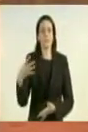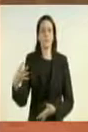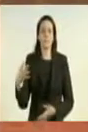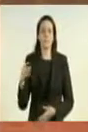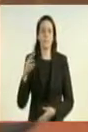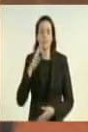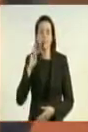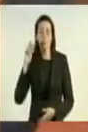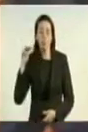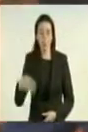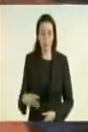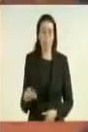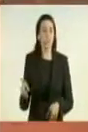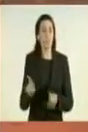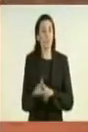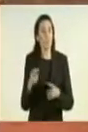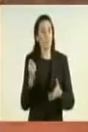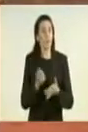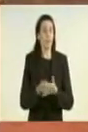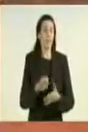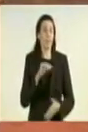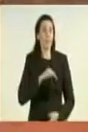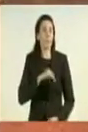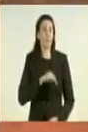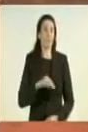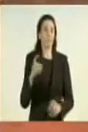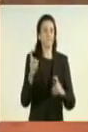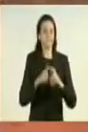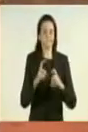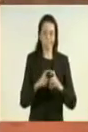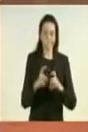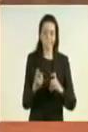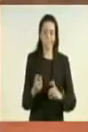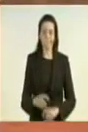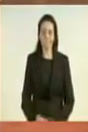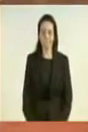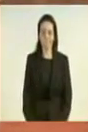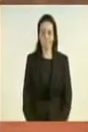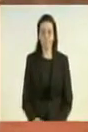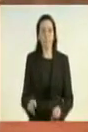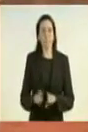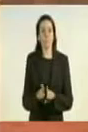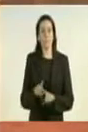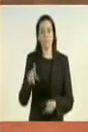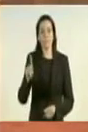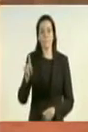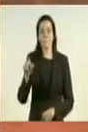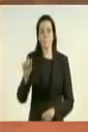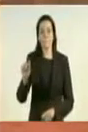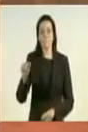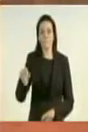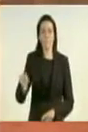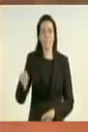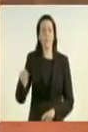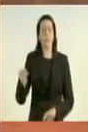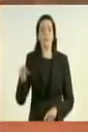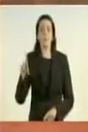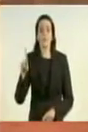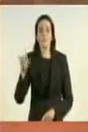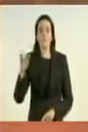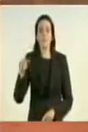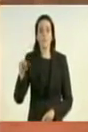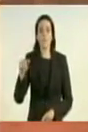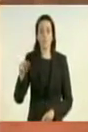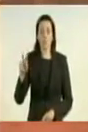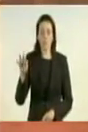de serviço no mês de dezembro passado. E no caso do PAN, do PAN Diamante da UPA, da